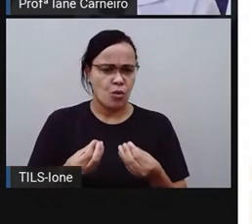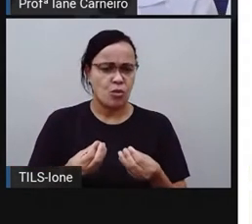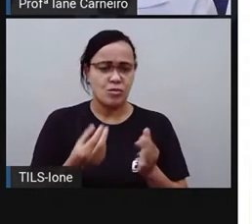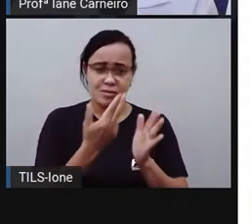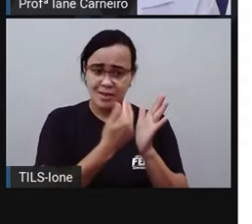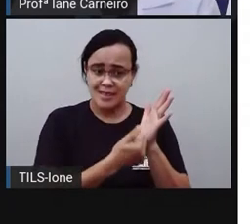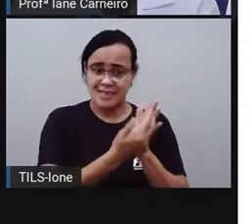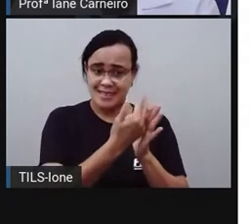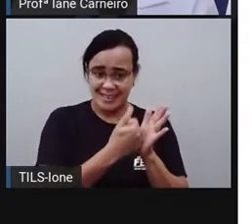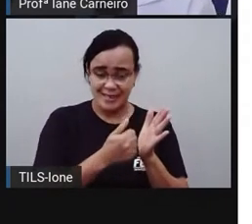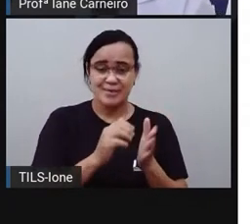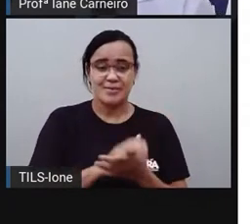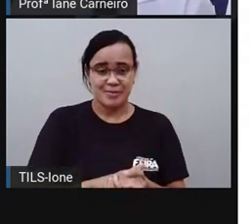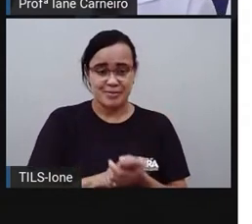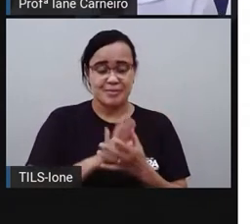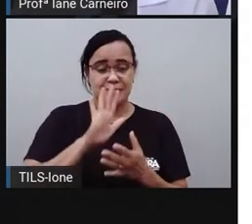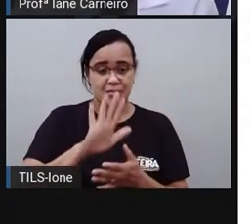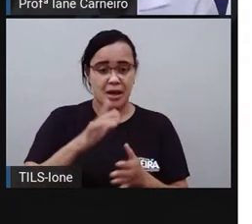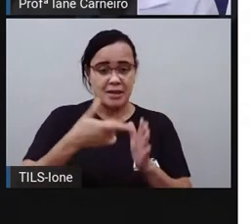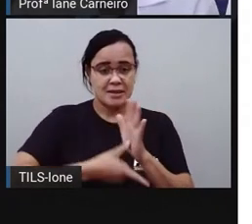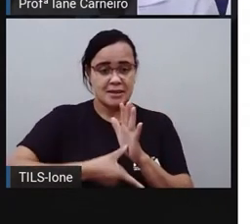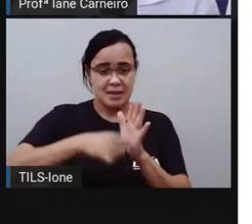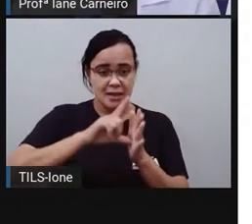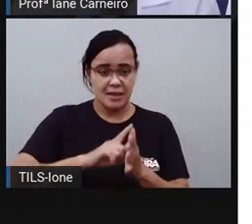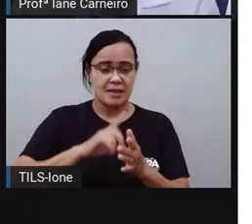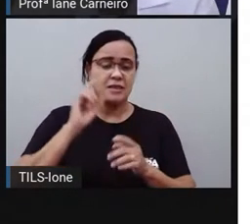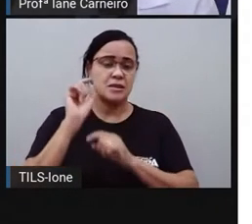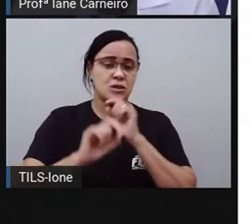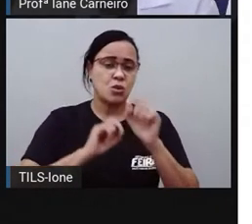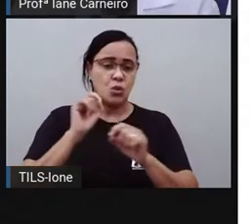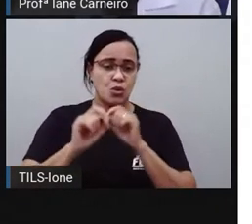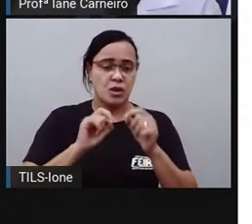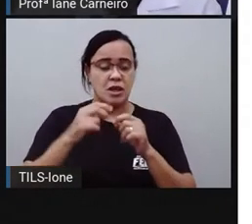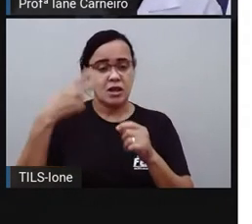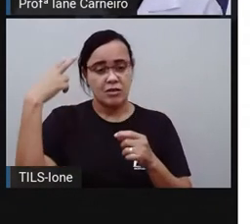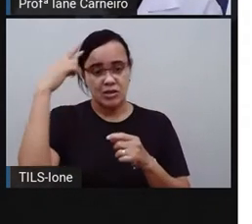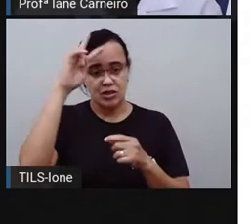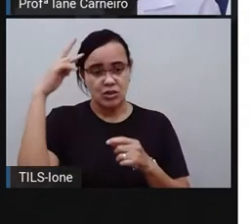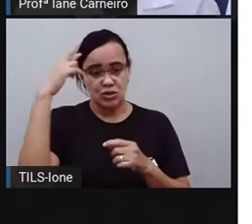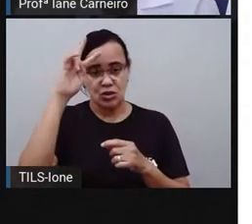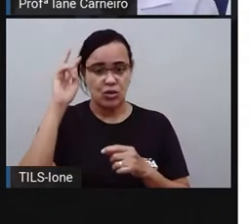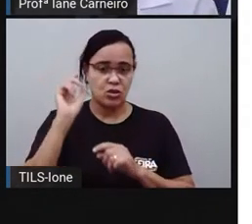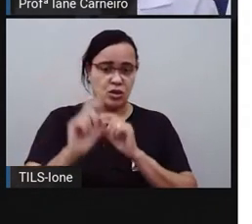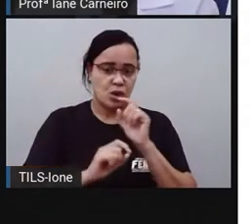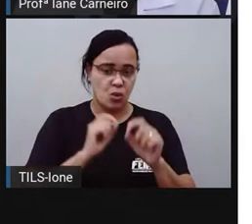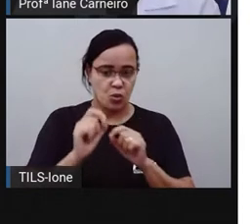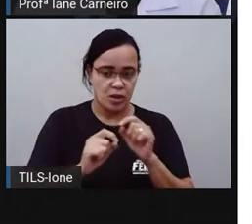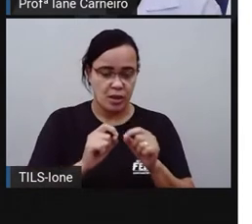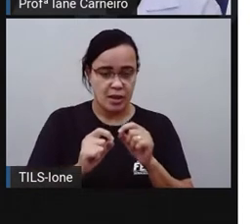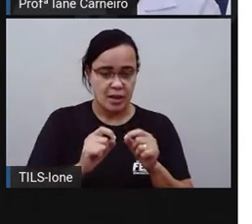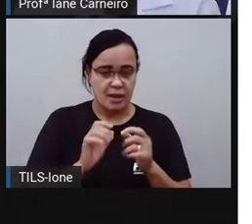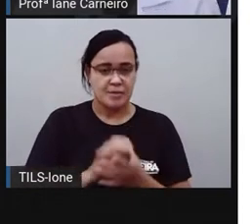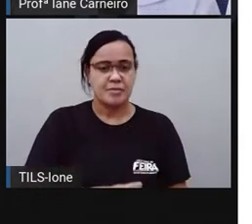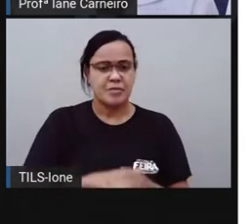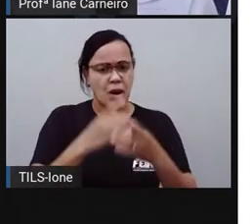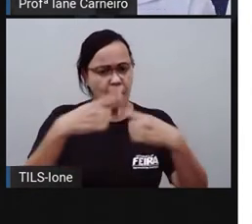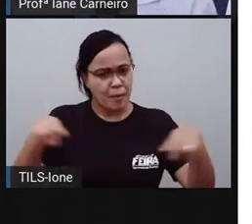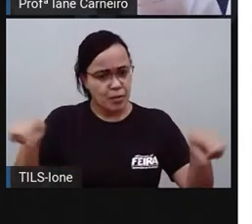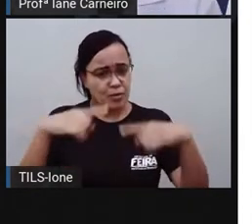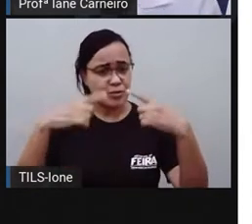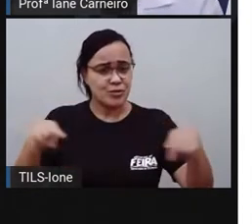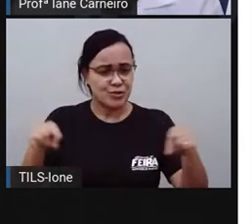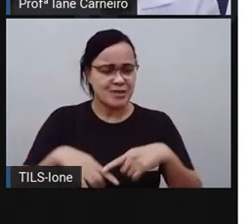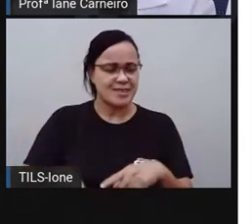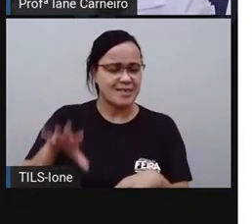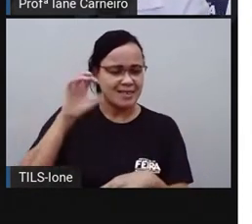Antes, a prova queria ler para com vocês, né, essa musiquinha que toda criança aí já, certamente já ouviu cantar na escola, né? Na